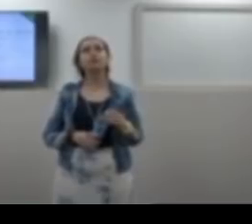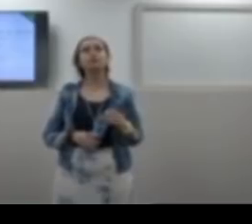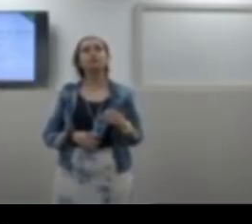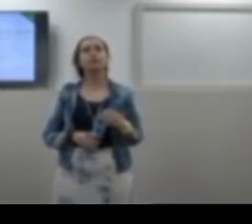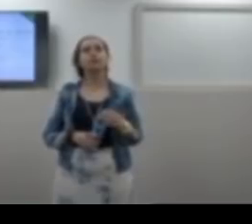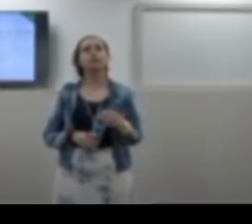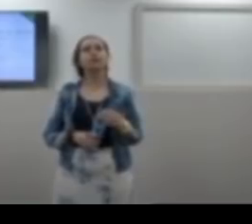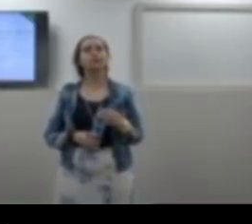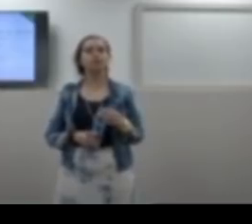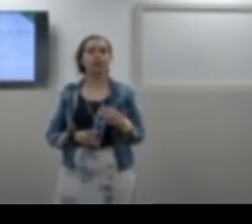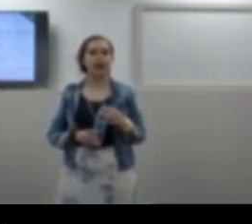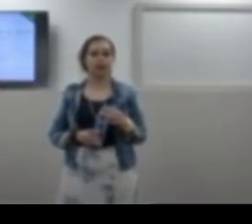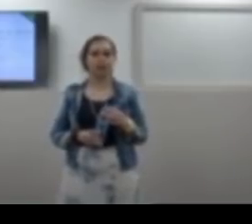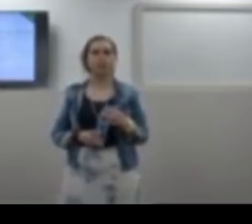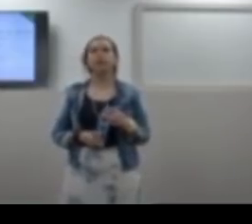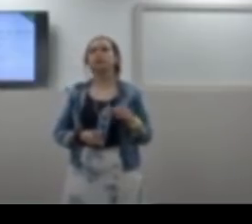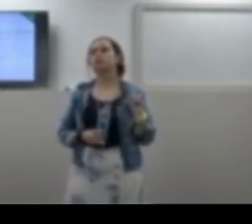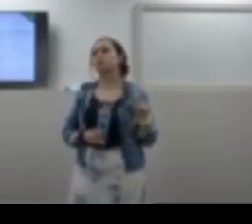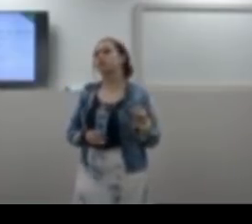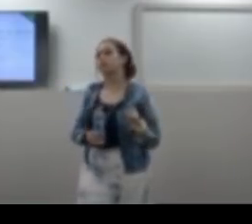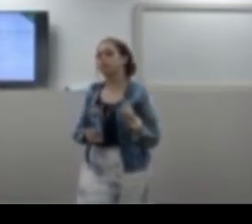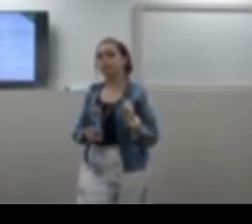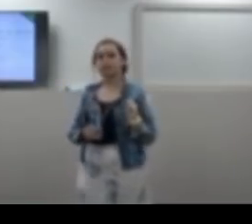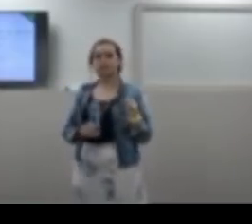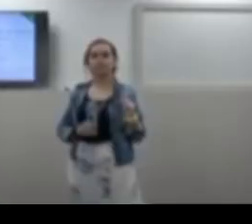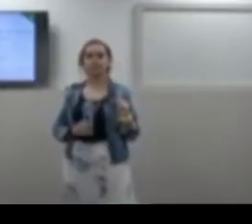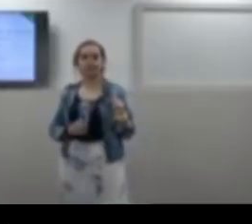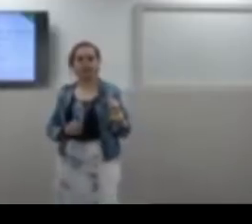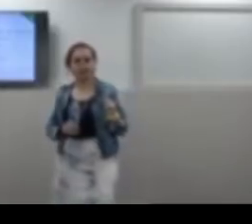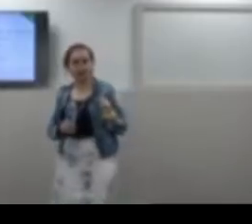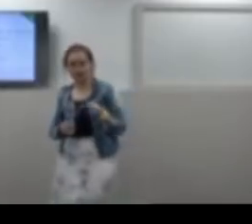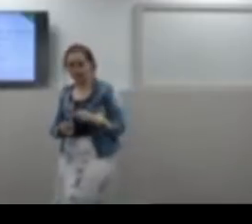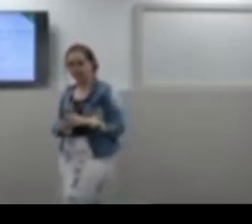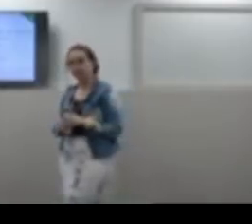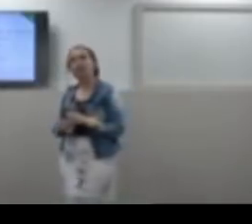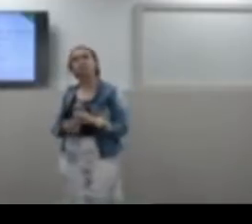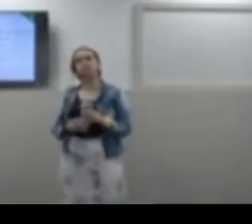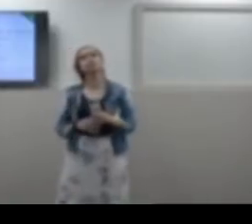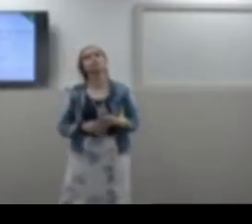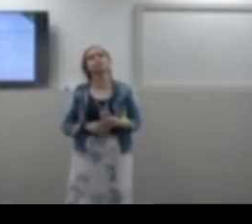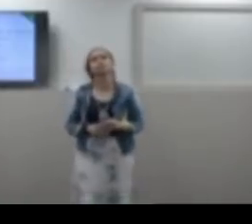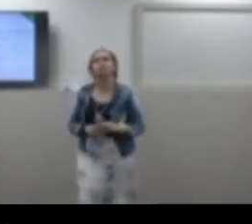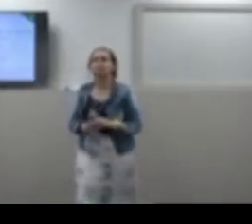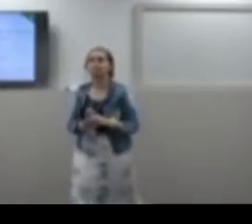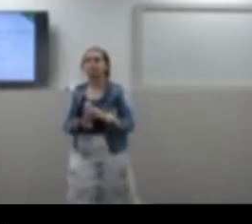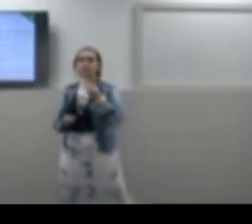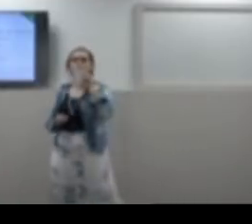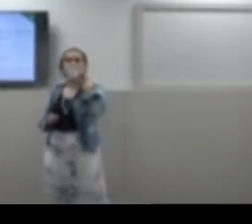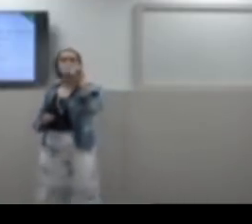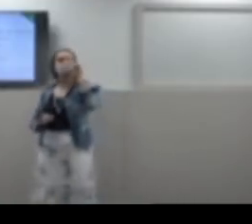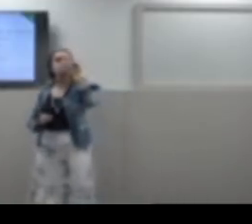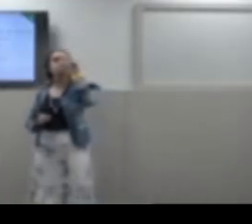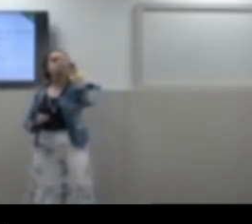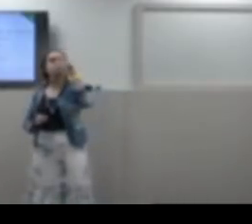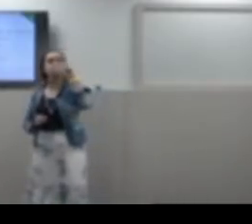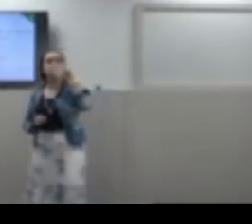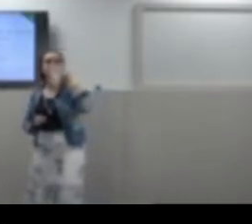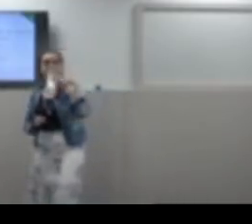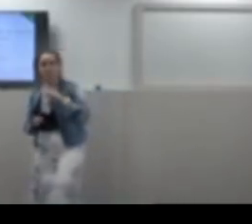D, pouca disponibilidade de água. Então eu vou deixar um tempinho para vocês pensarem aí, a gente já responde junto.